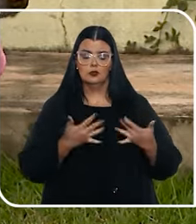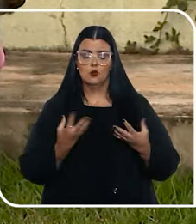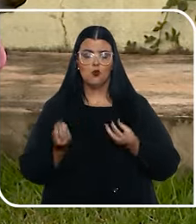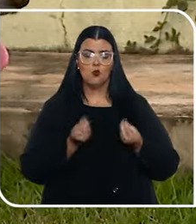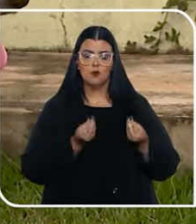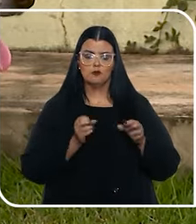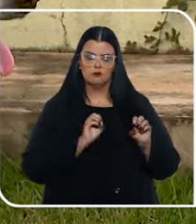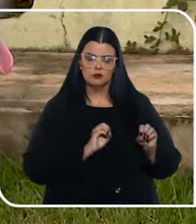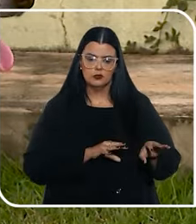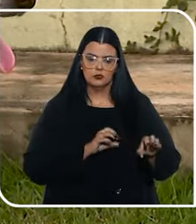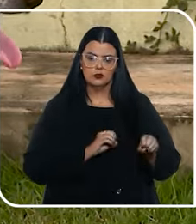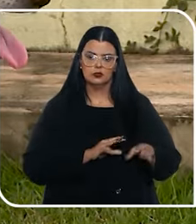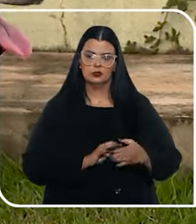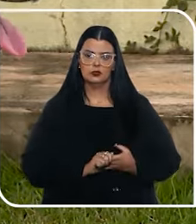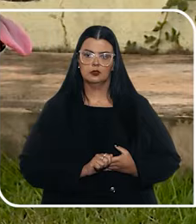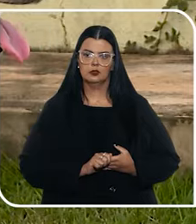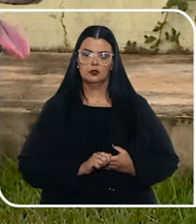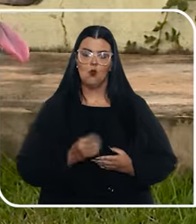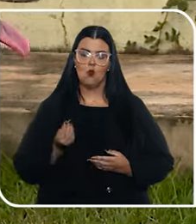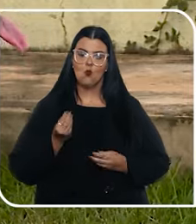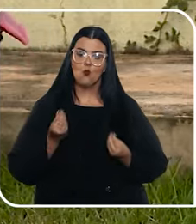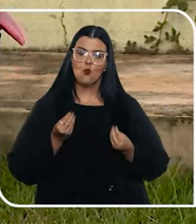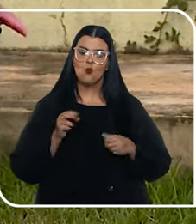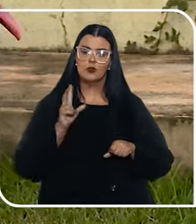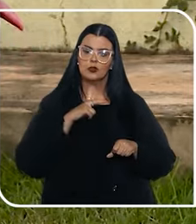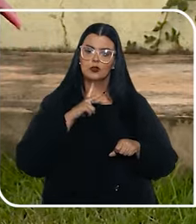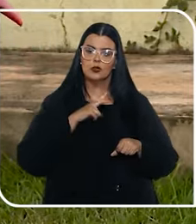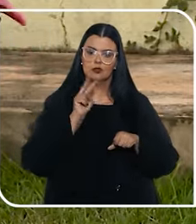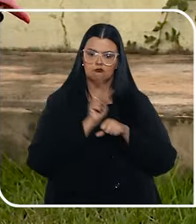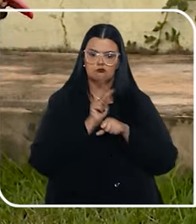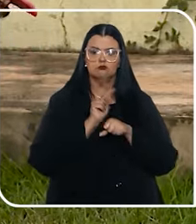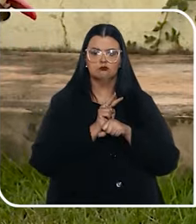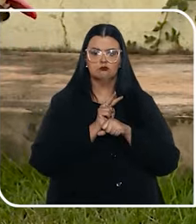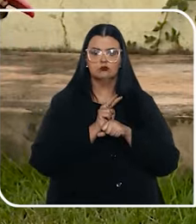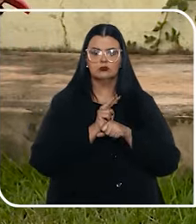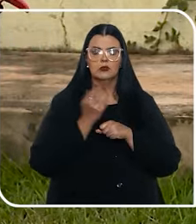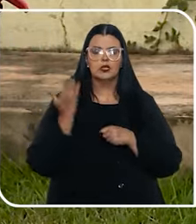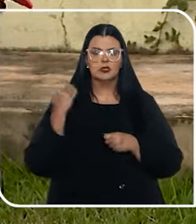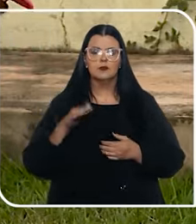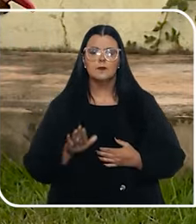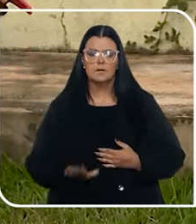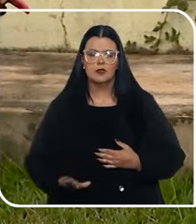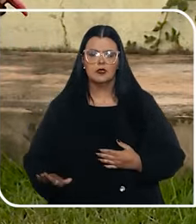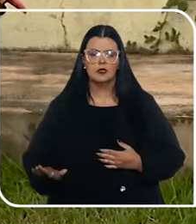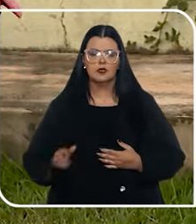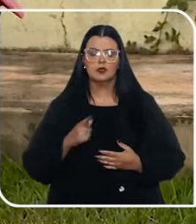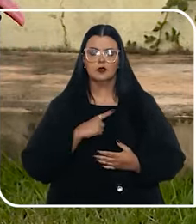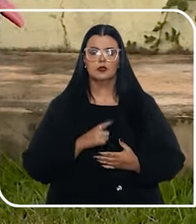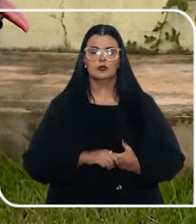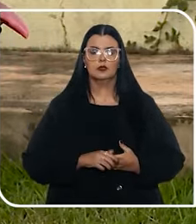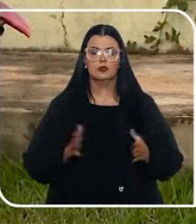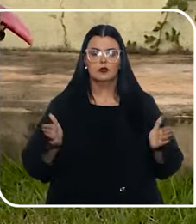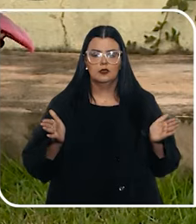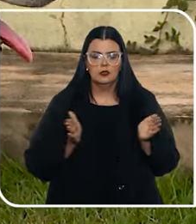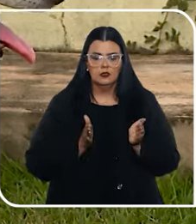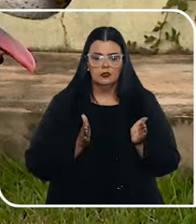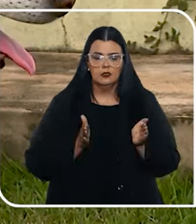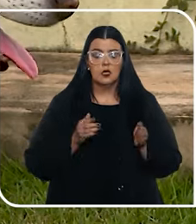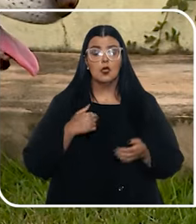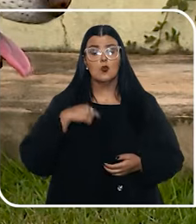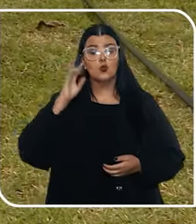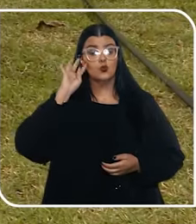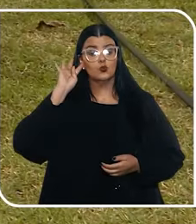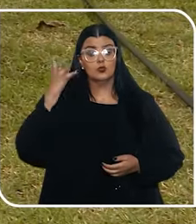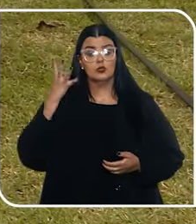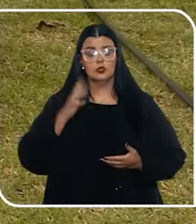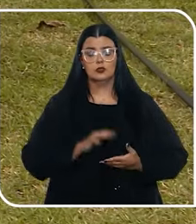como educação mesmo. Como ela é adestrada desde muito novinha, Eu queria deixar muito claro que quem decide isso